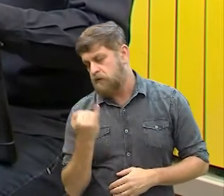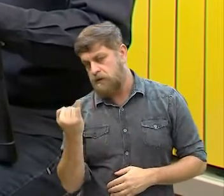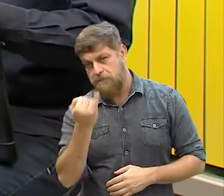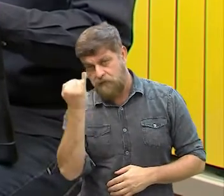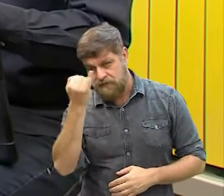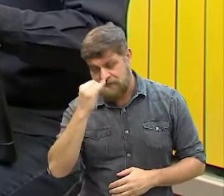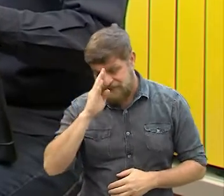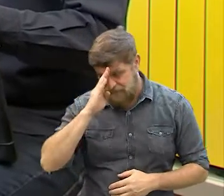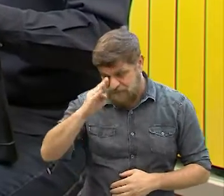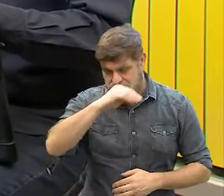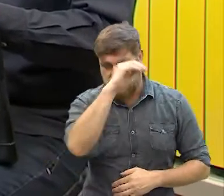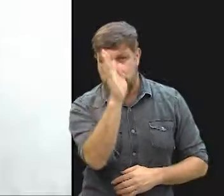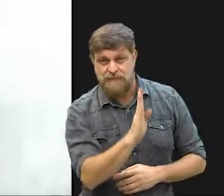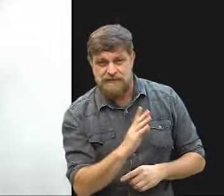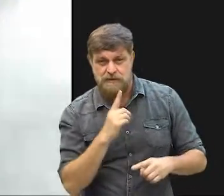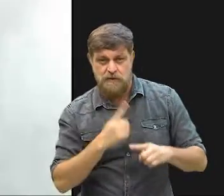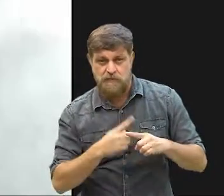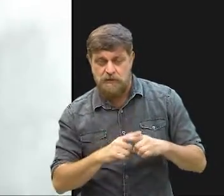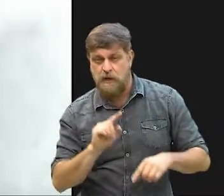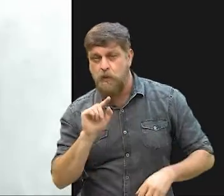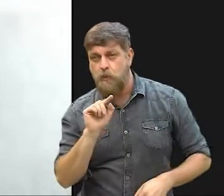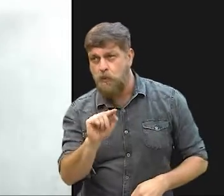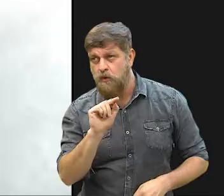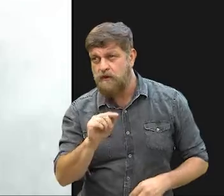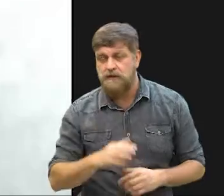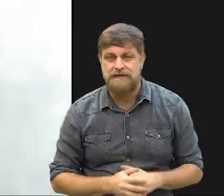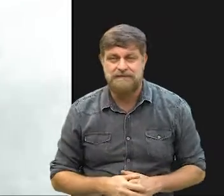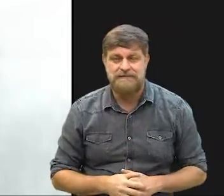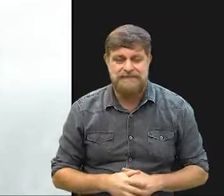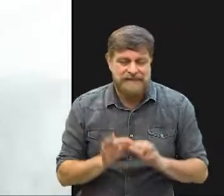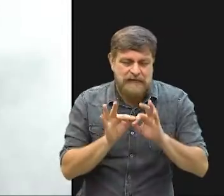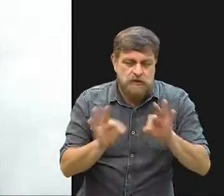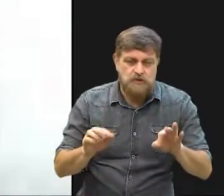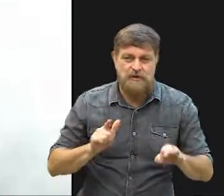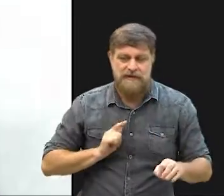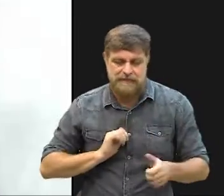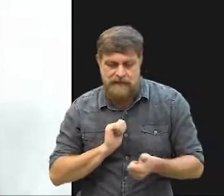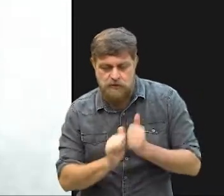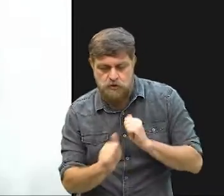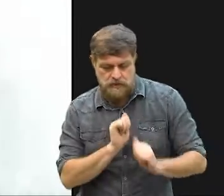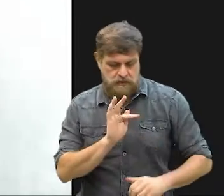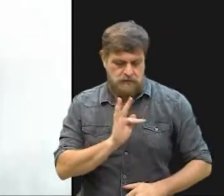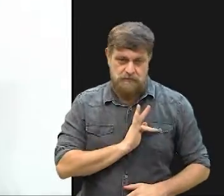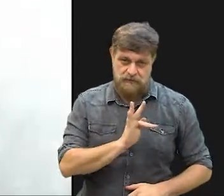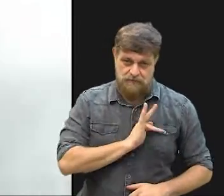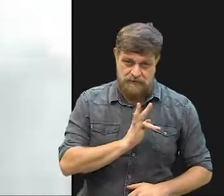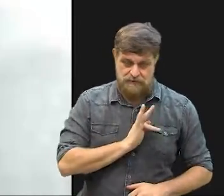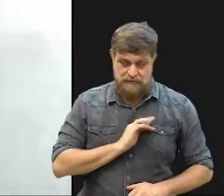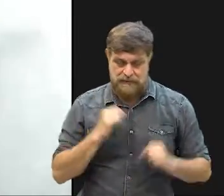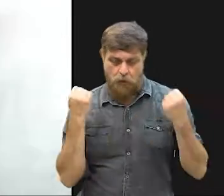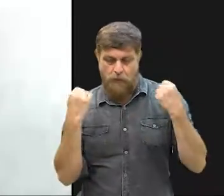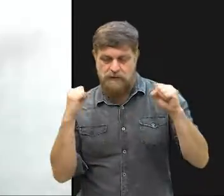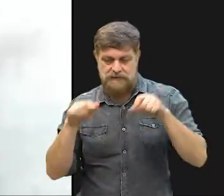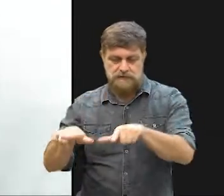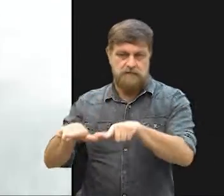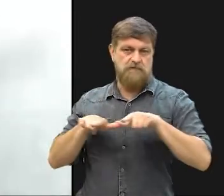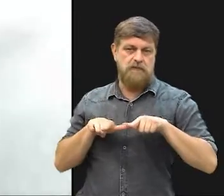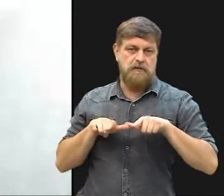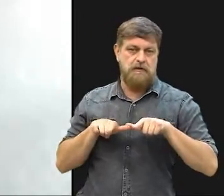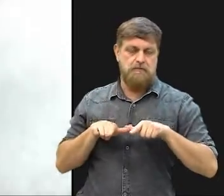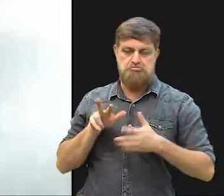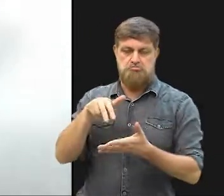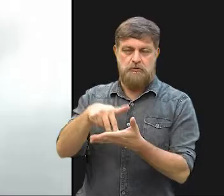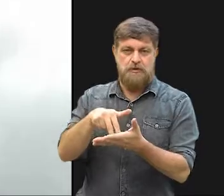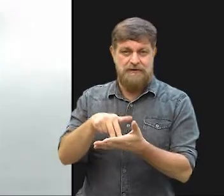Muito, principalmente aqui no Brasil. Porque, assim, não é simplesmente só ter jogado e ser treinador ou só ter feito educação física e ir